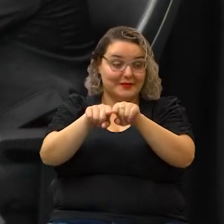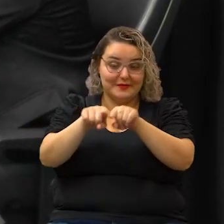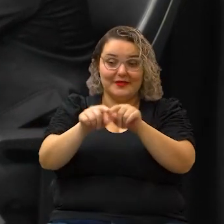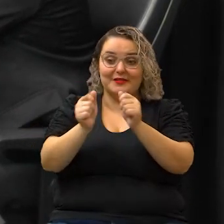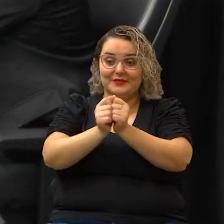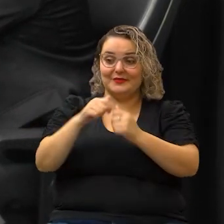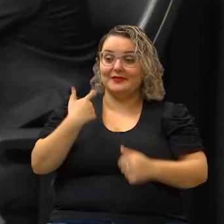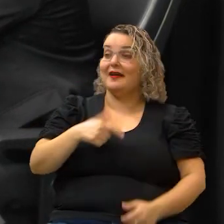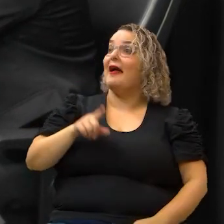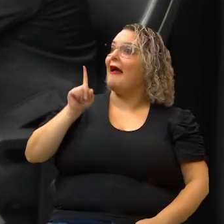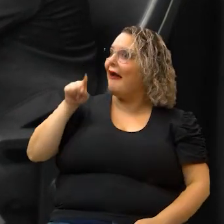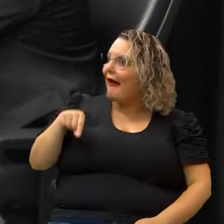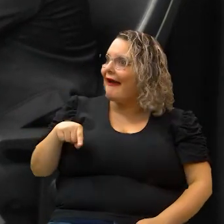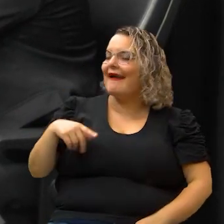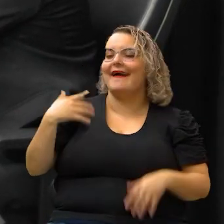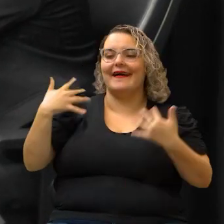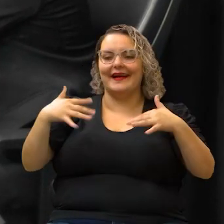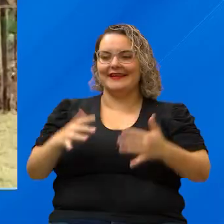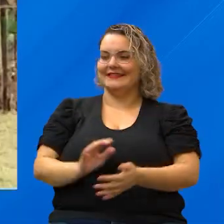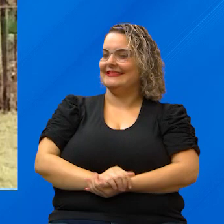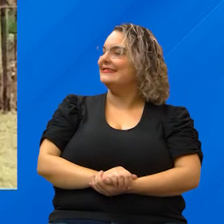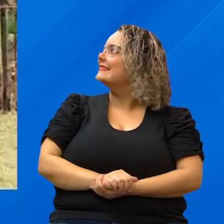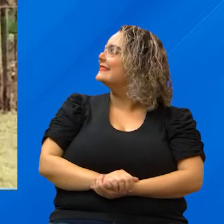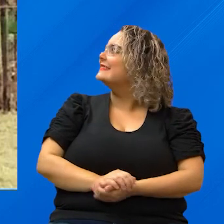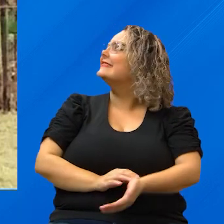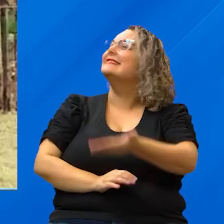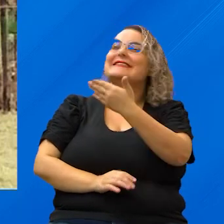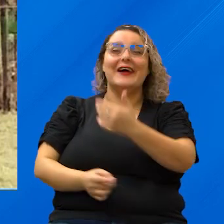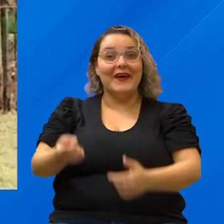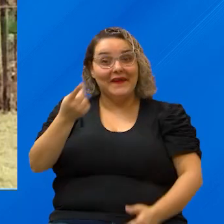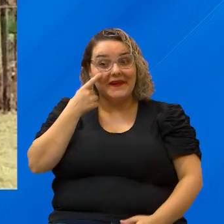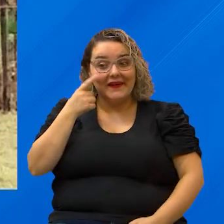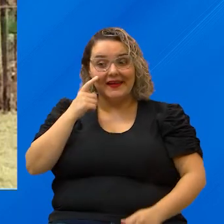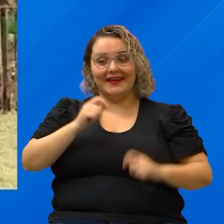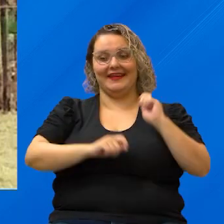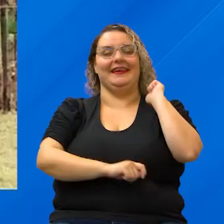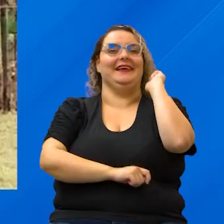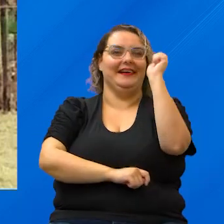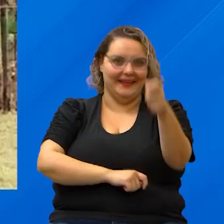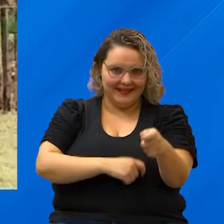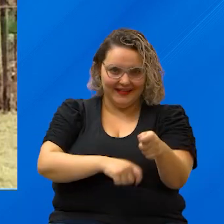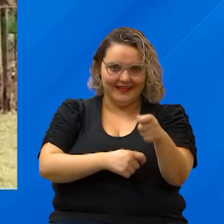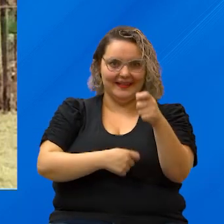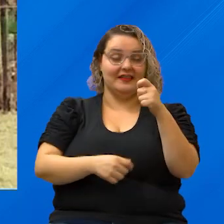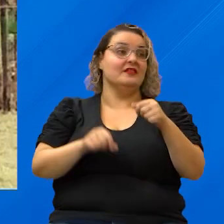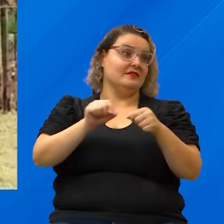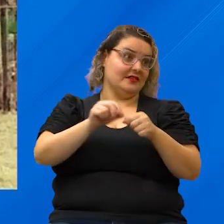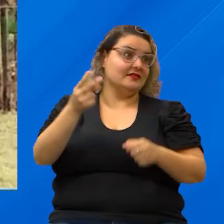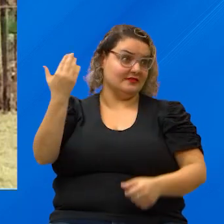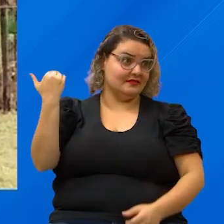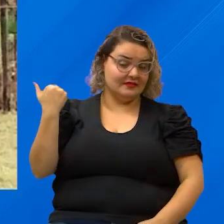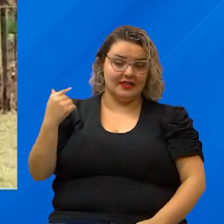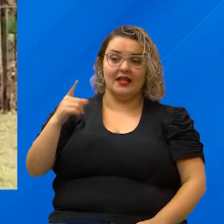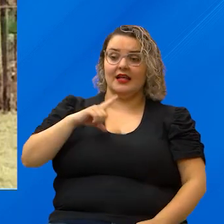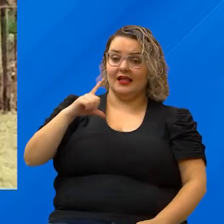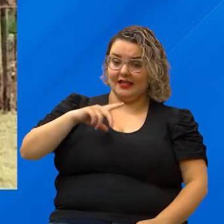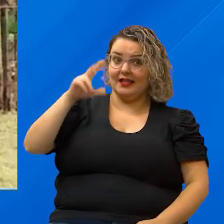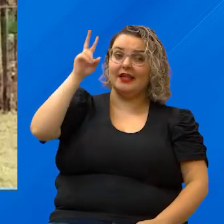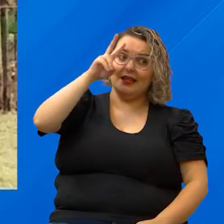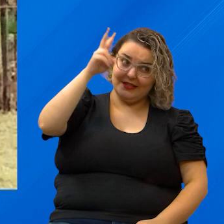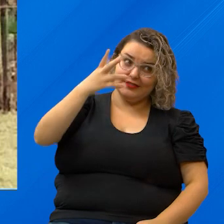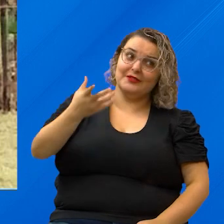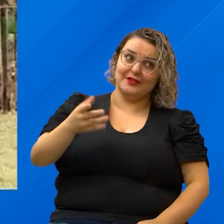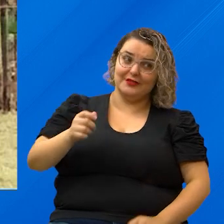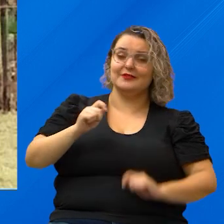também pra gente. Vamos ver as fotos. Né? Olha aí. Olha aí, a gente pescando. Faz um tempo. Então, tem história de